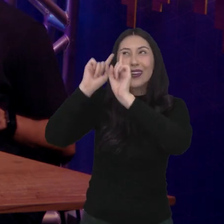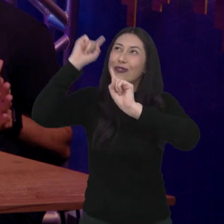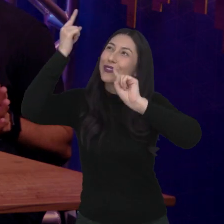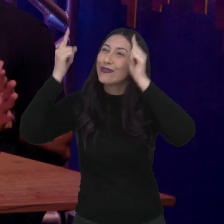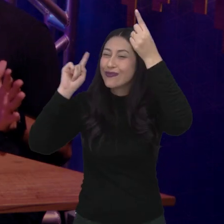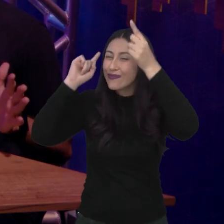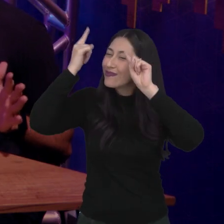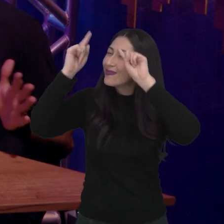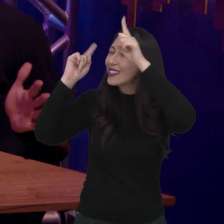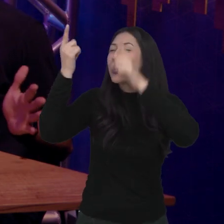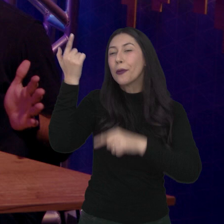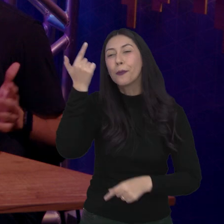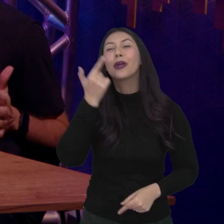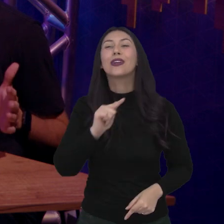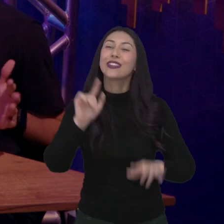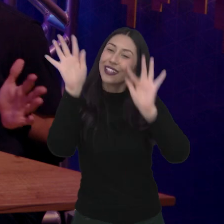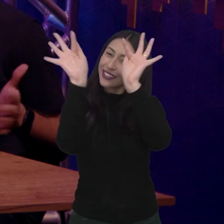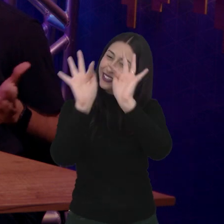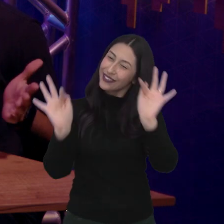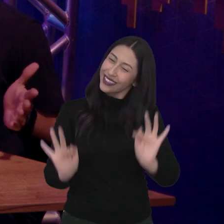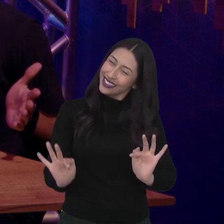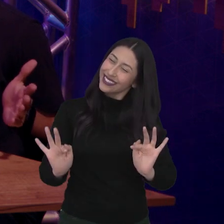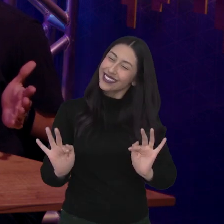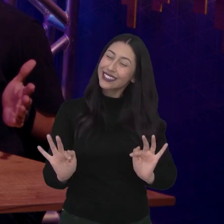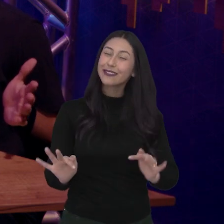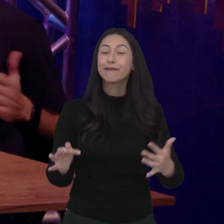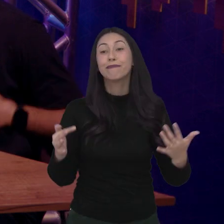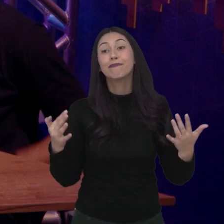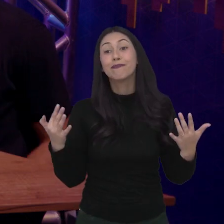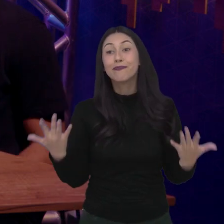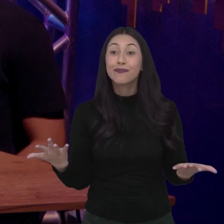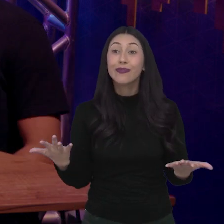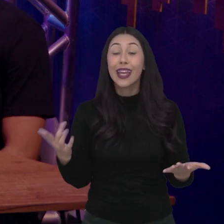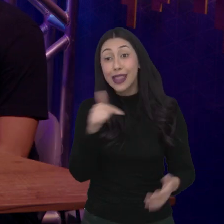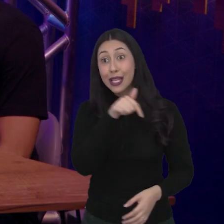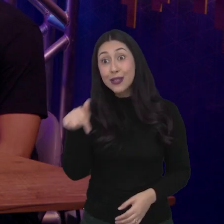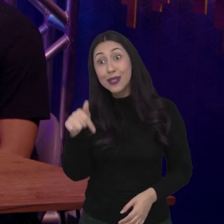mente no estado de criatividade para você conseguir ser mais feliz na vida também.